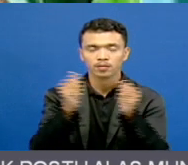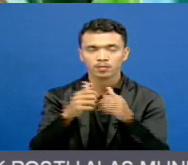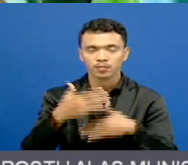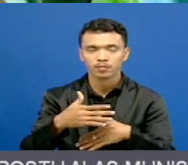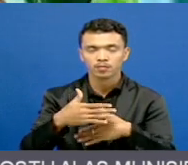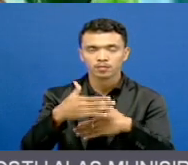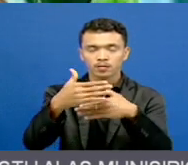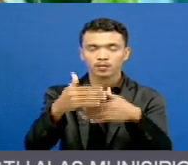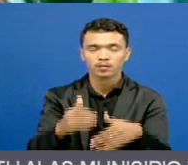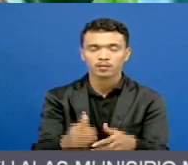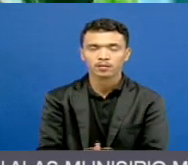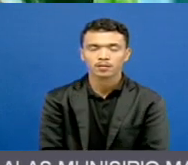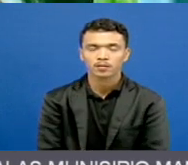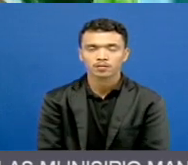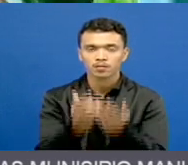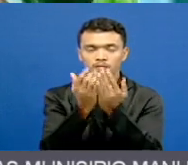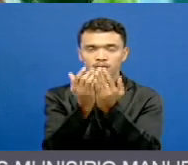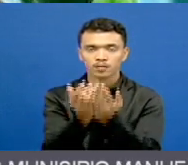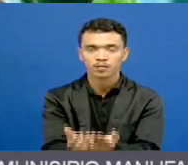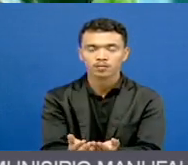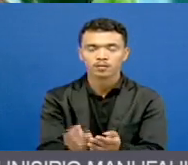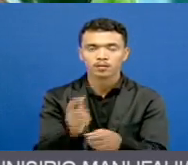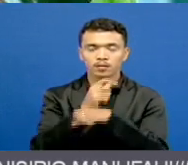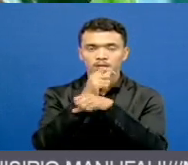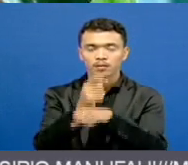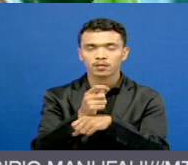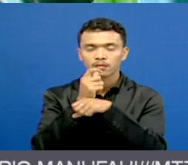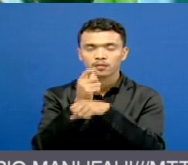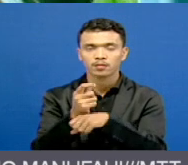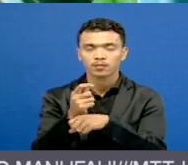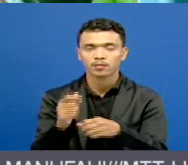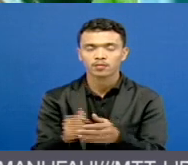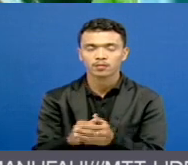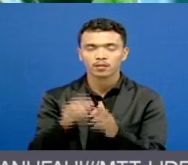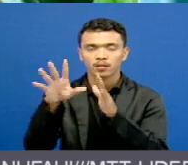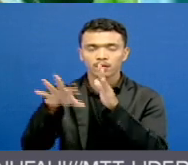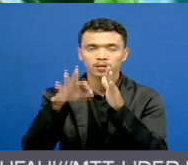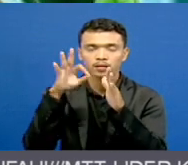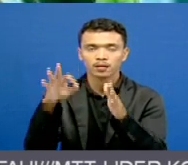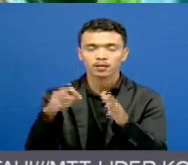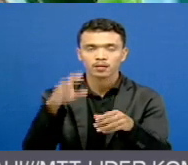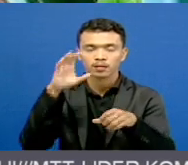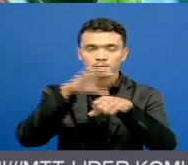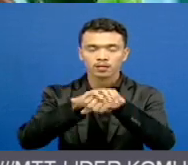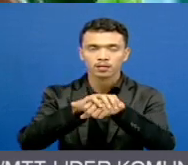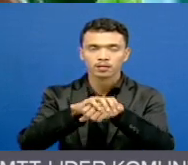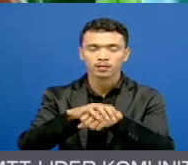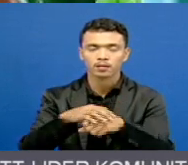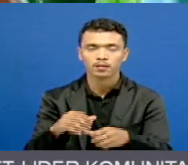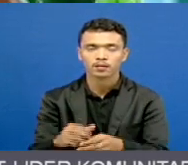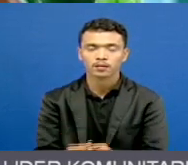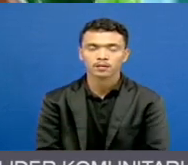de quê? Toda. E a turu, o se a turu rasi, retamos, tortura sana, nebe.